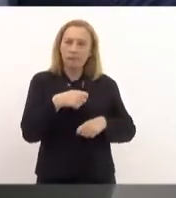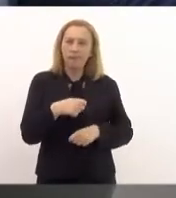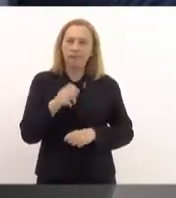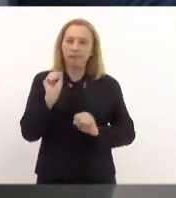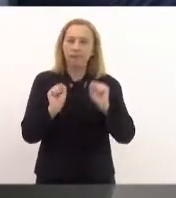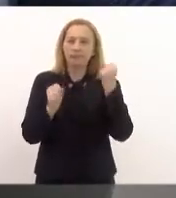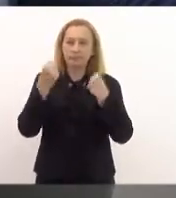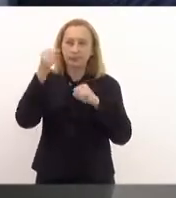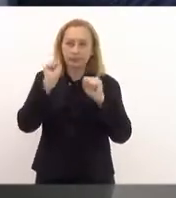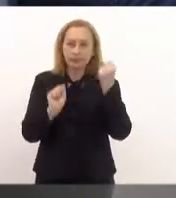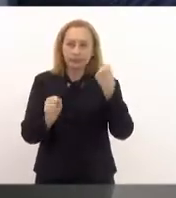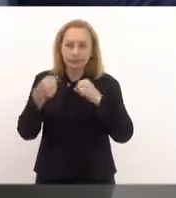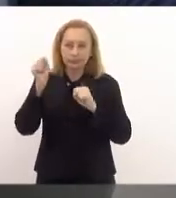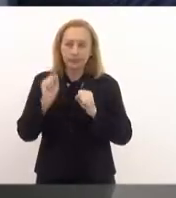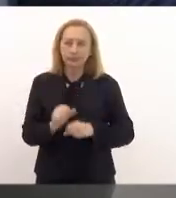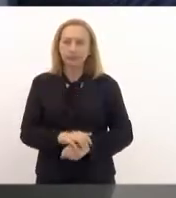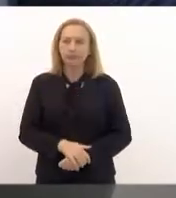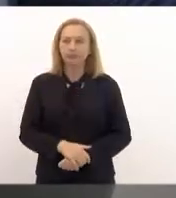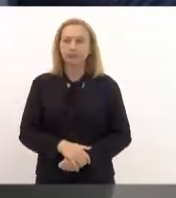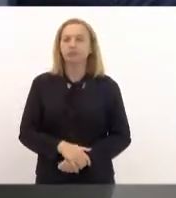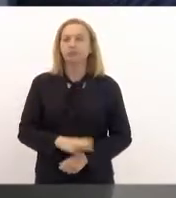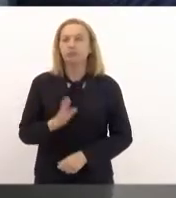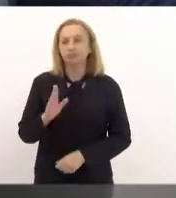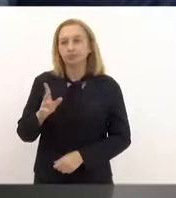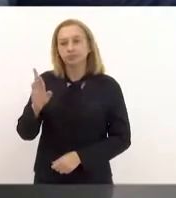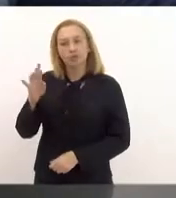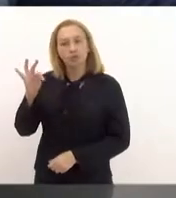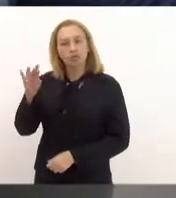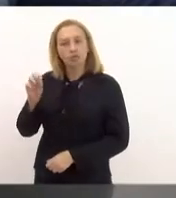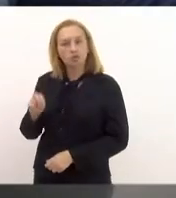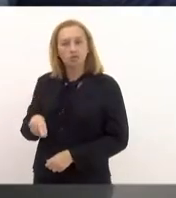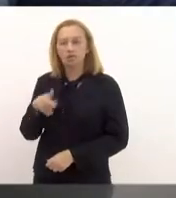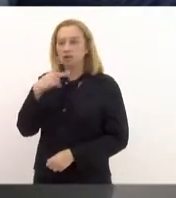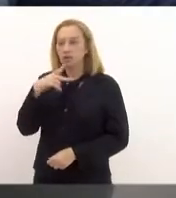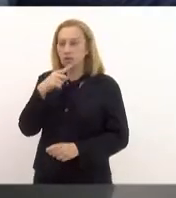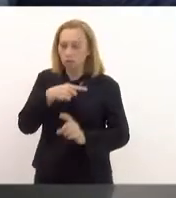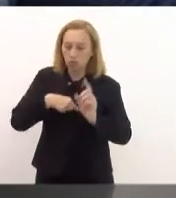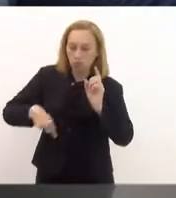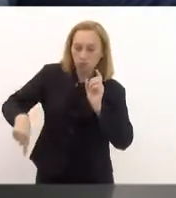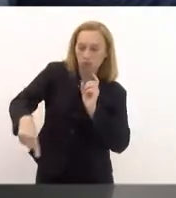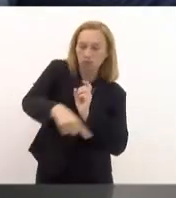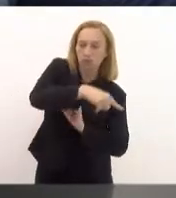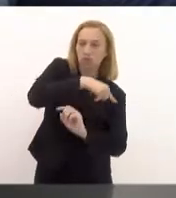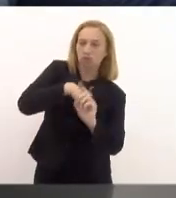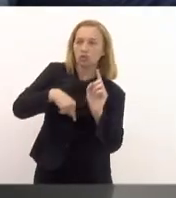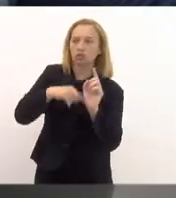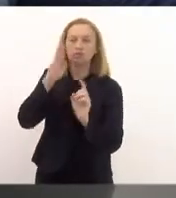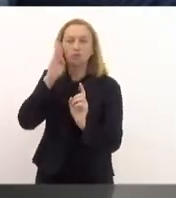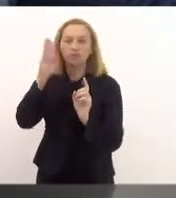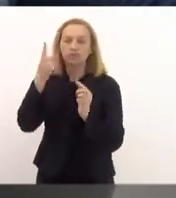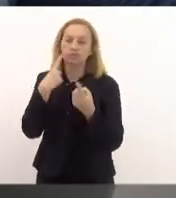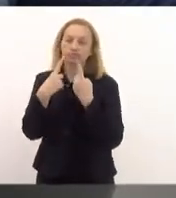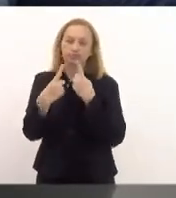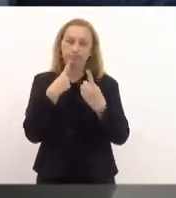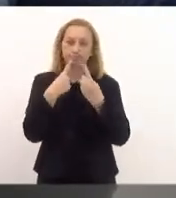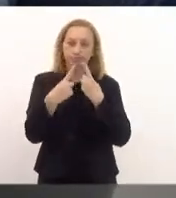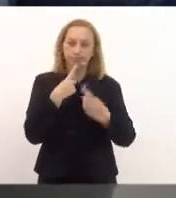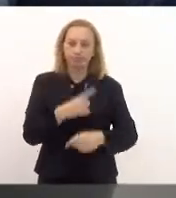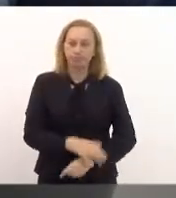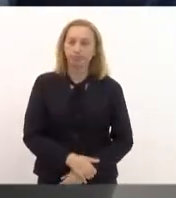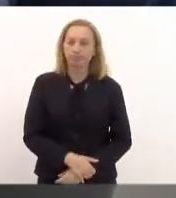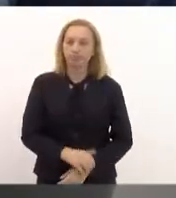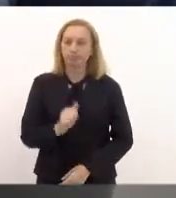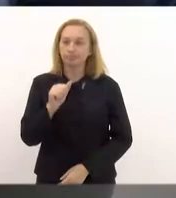industriais e esse buffer, que o Robson comentou, que é a área de entorno das principais rodovias. O